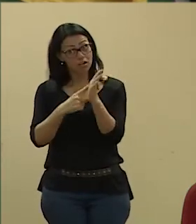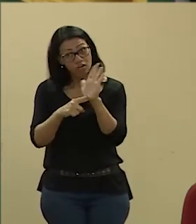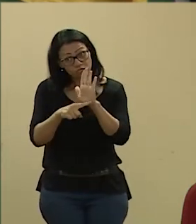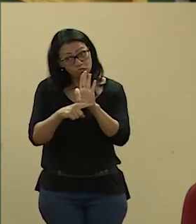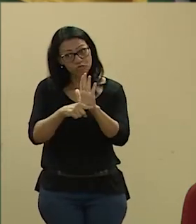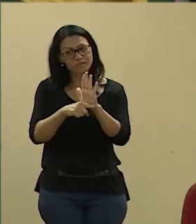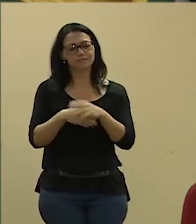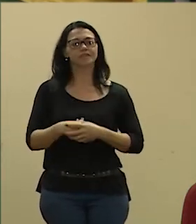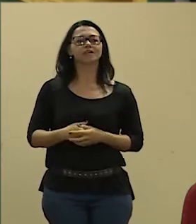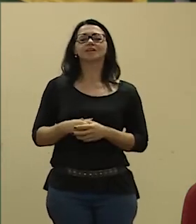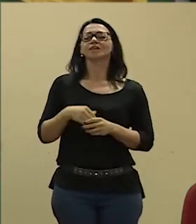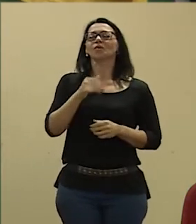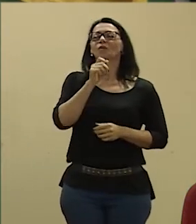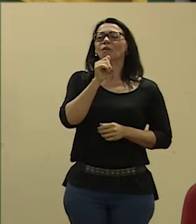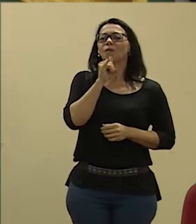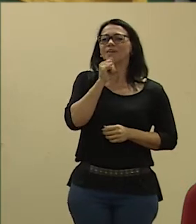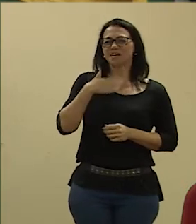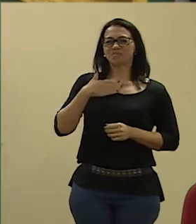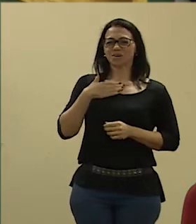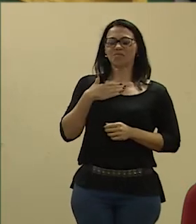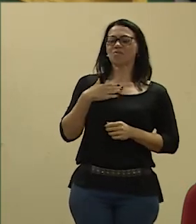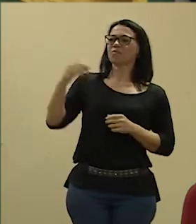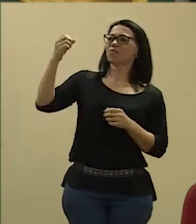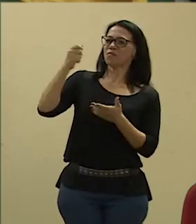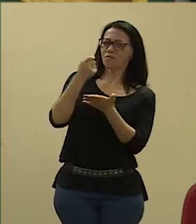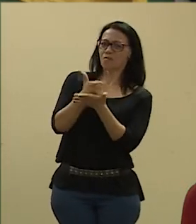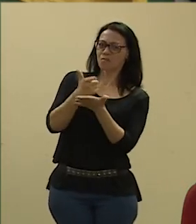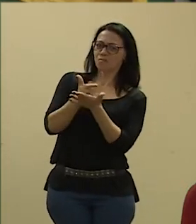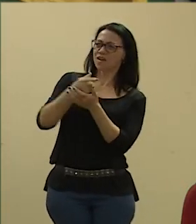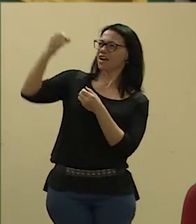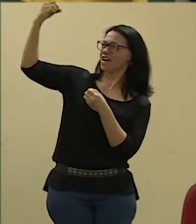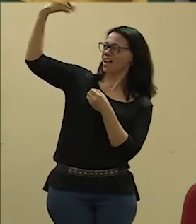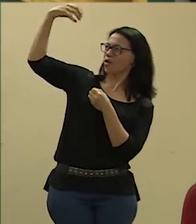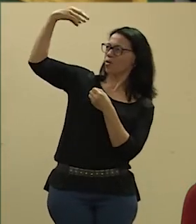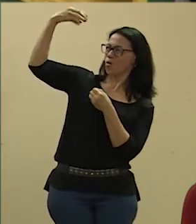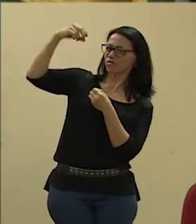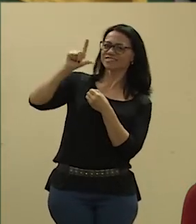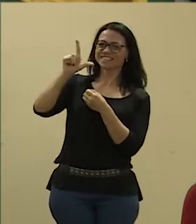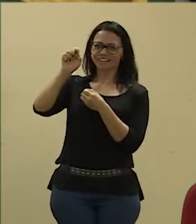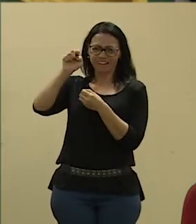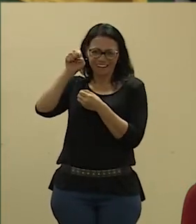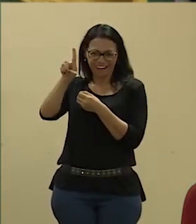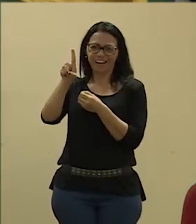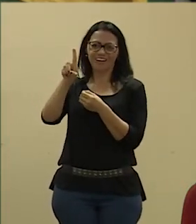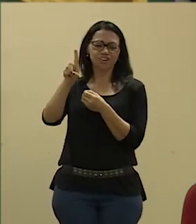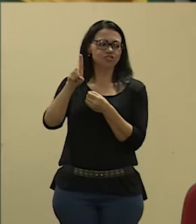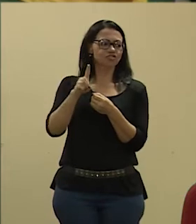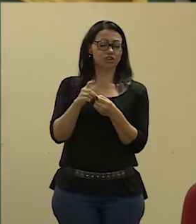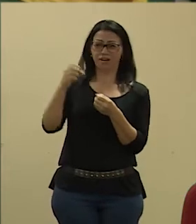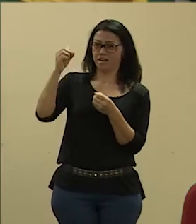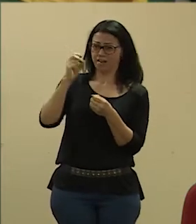eu gosto de fazer compressas luminárias de mesa e lâmpadas de led de 16 24 bairros que são lâmpadas fortes